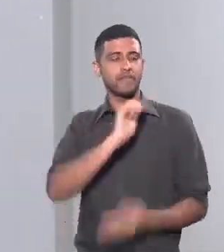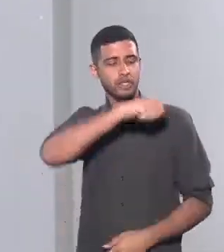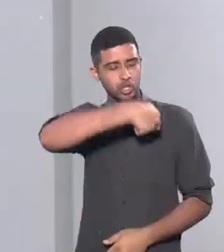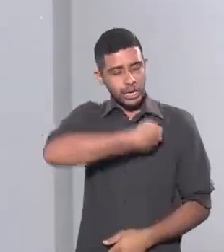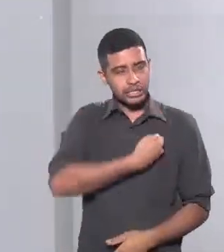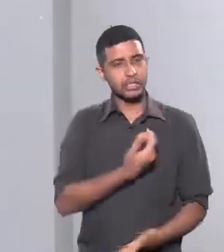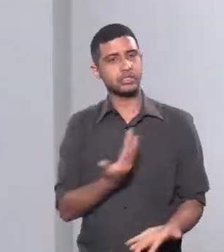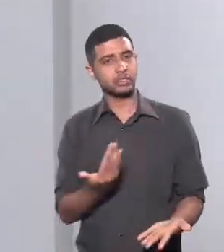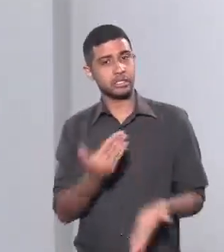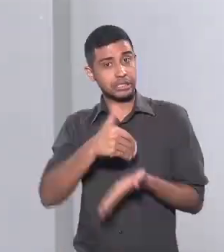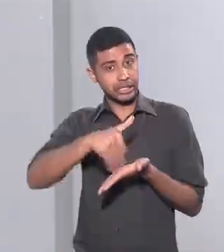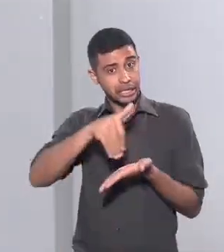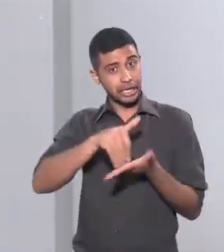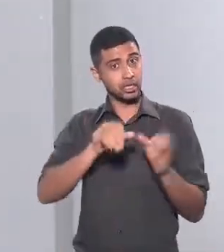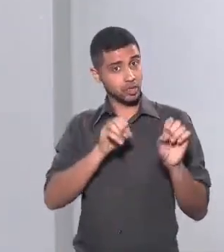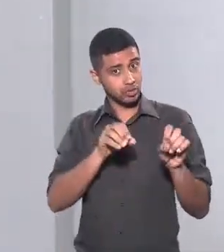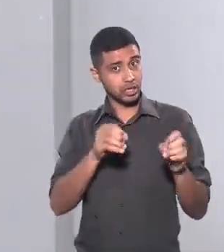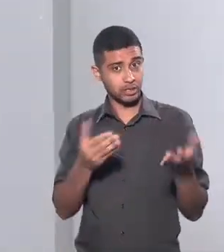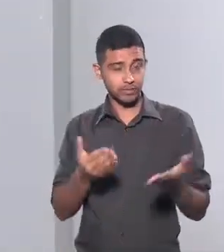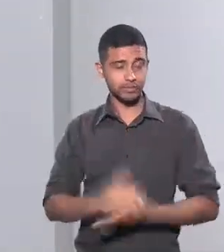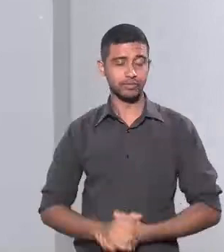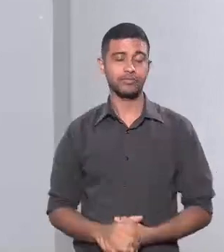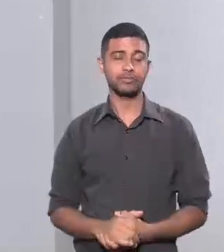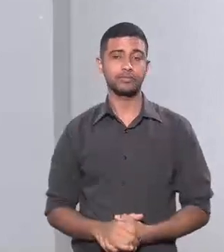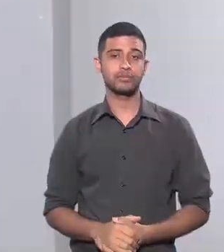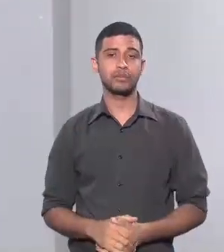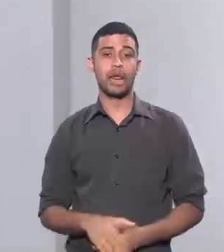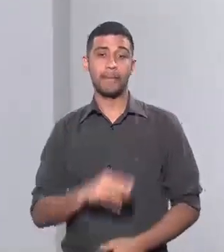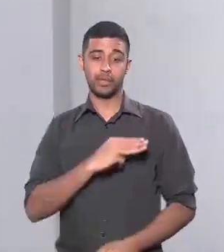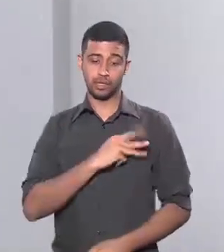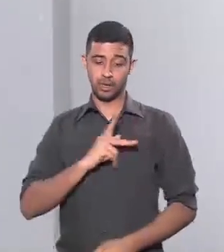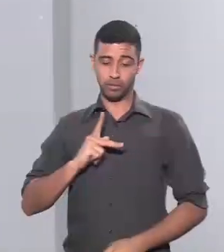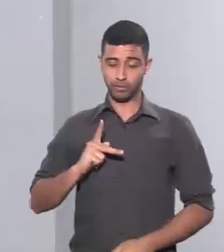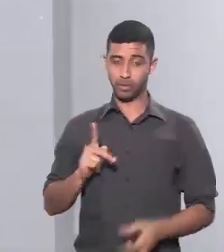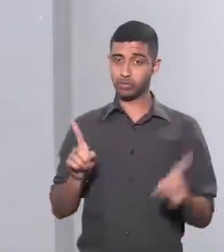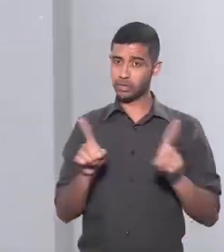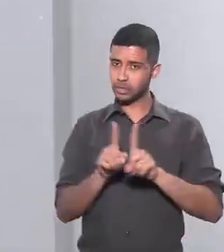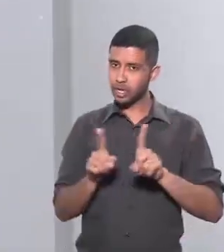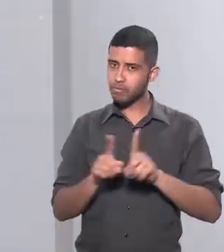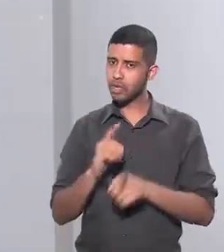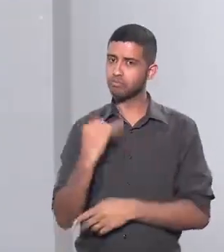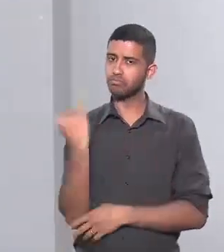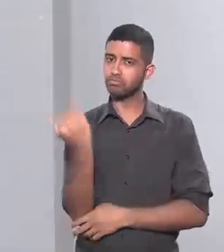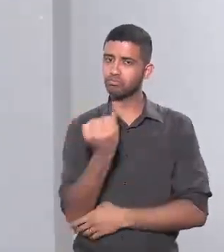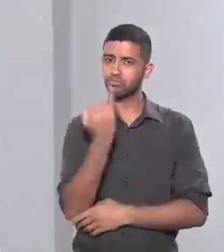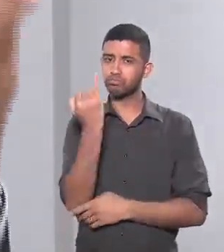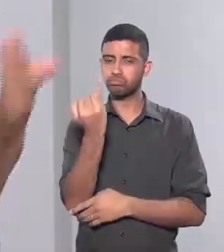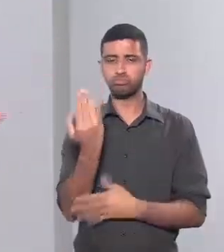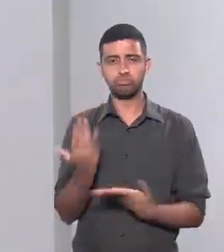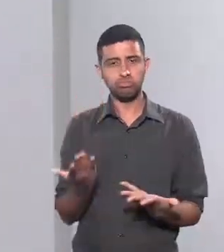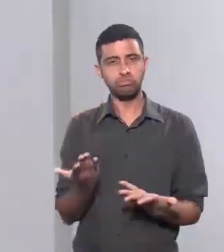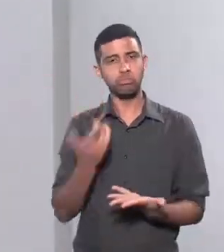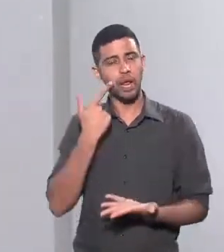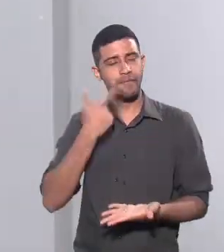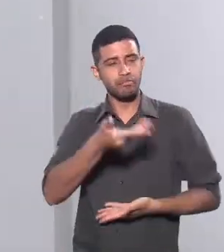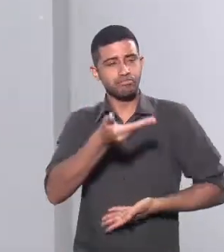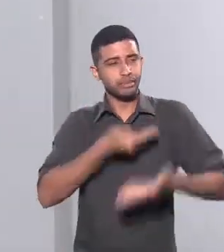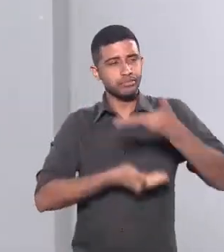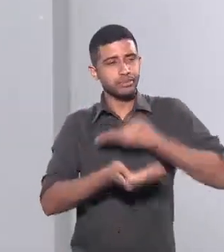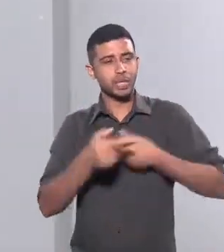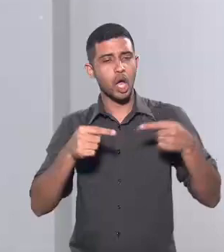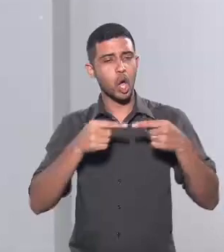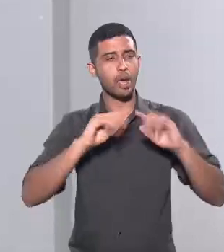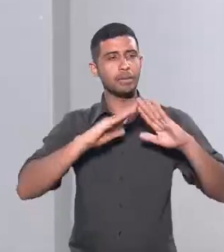para fiscalização, Secretaria de Educação, diga-se de passagem. Sim. O Ministério Público tem uma função importante também na tutela coletiva